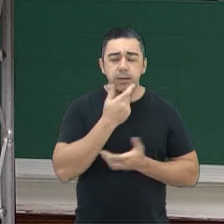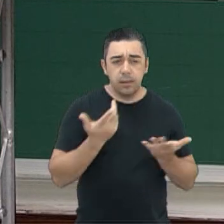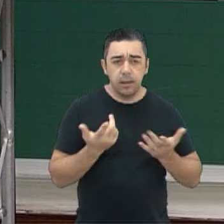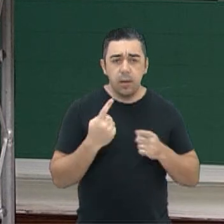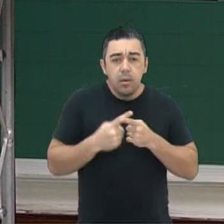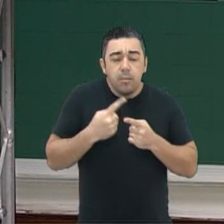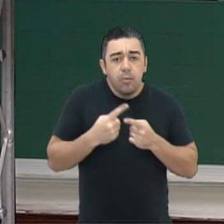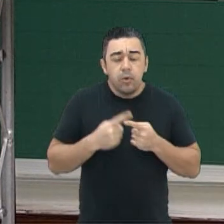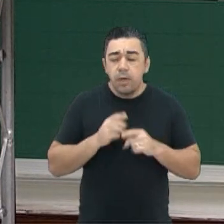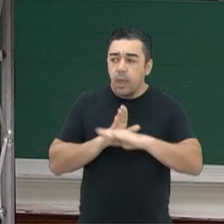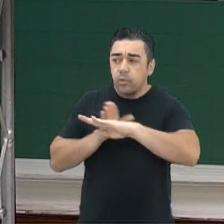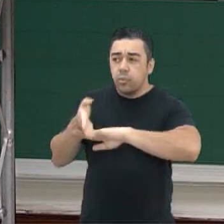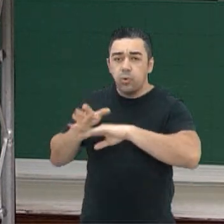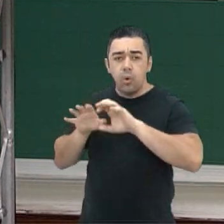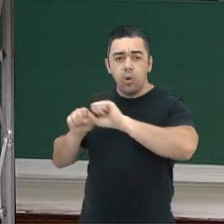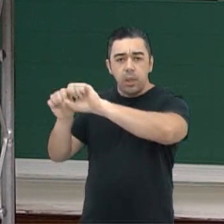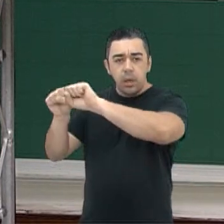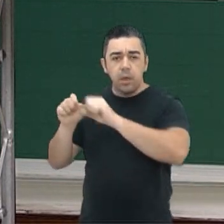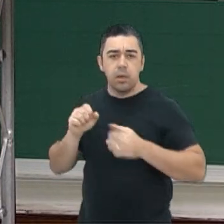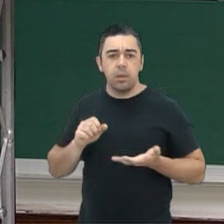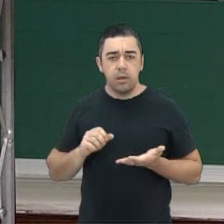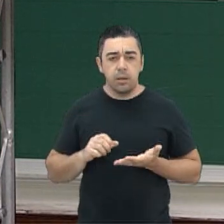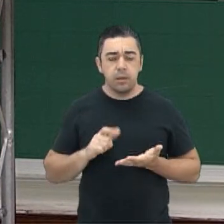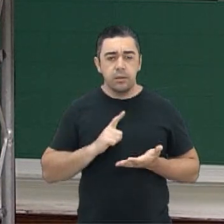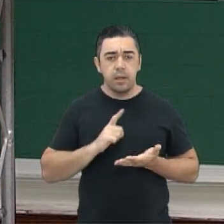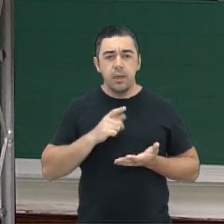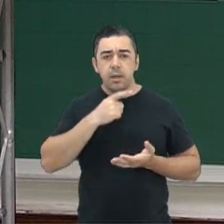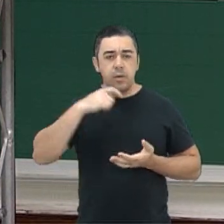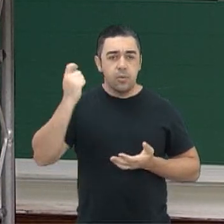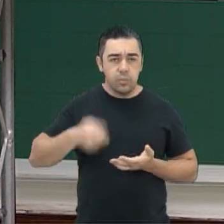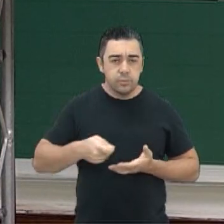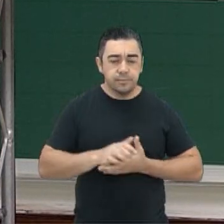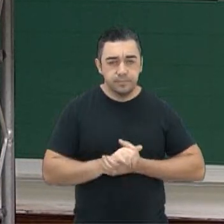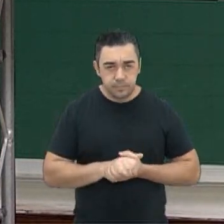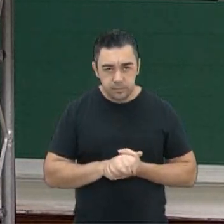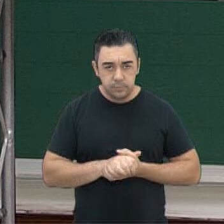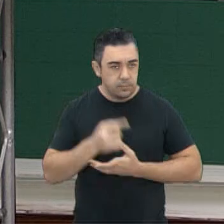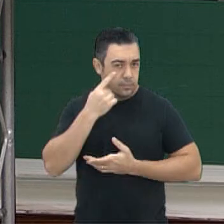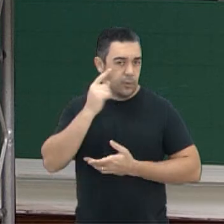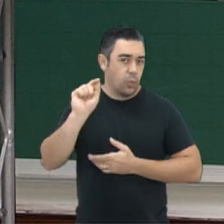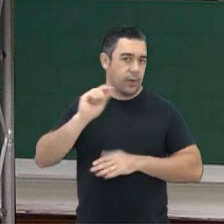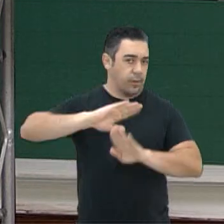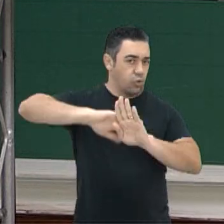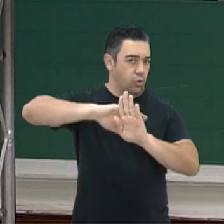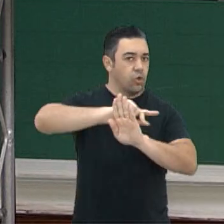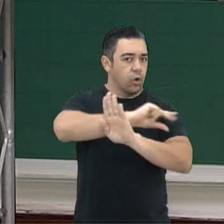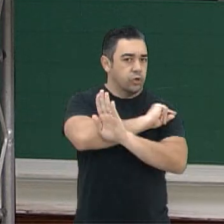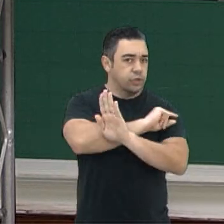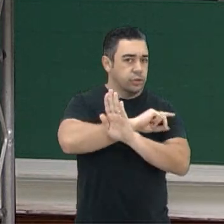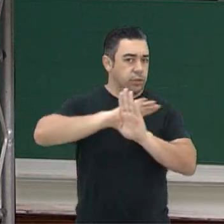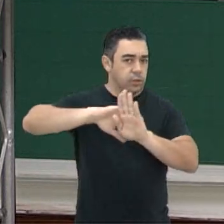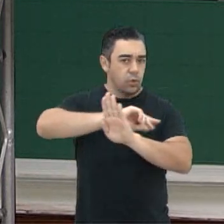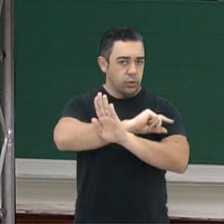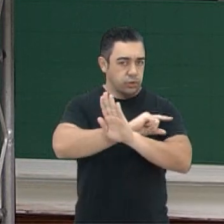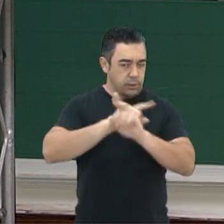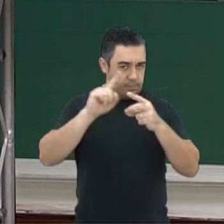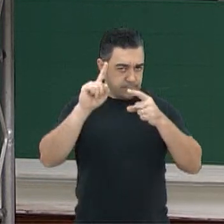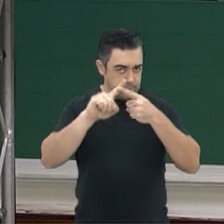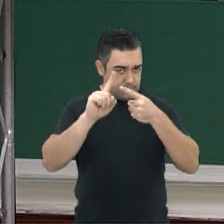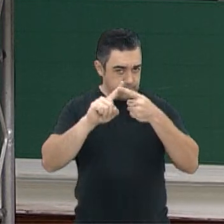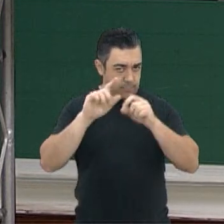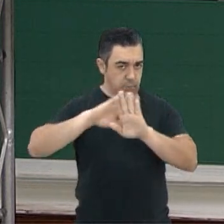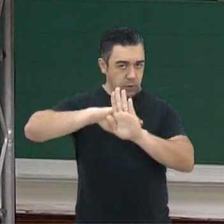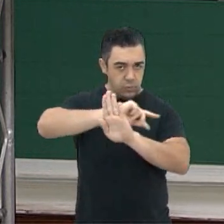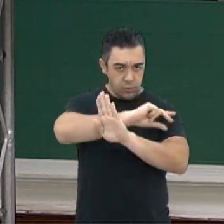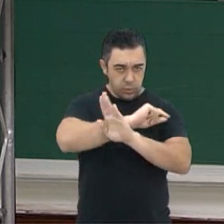que resolveu invadir a União Soviética? Podemos colocar fator ideológico, podemos colocar dois motivos.